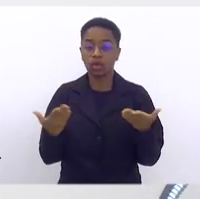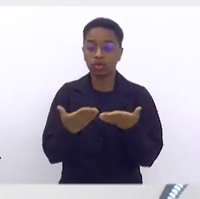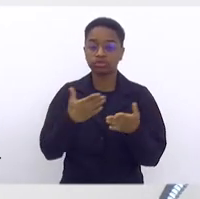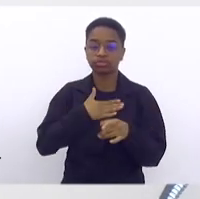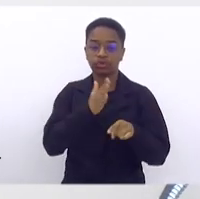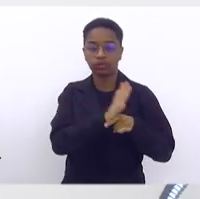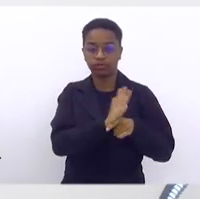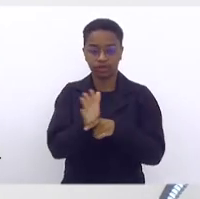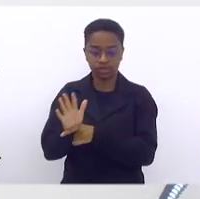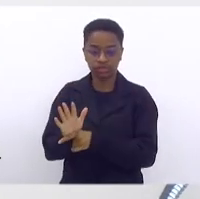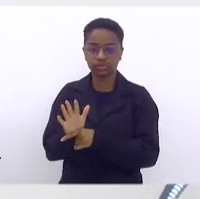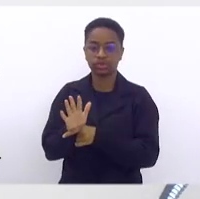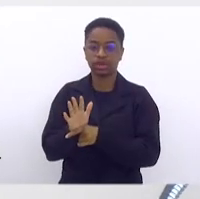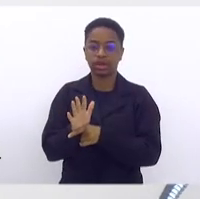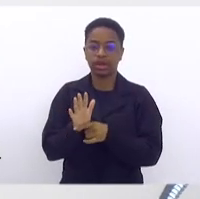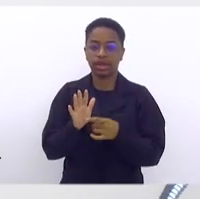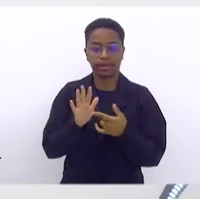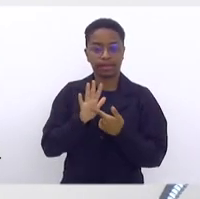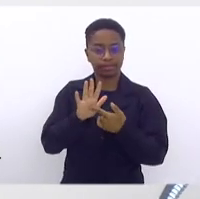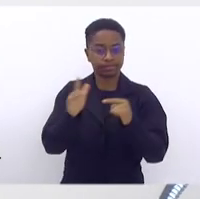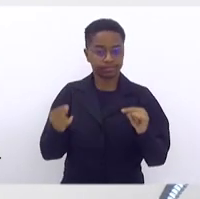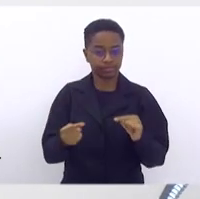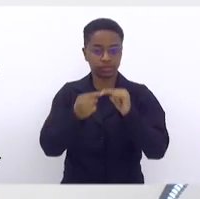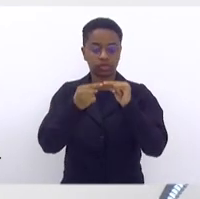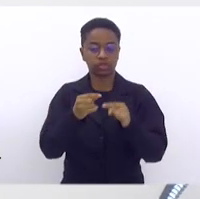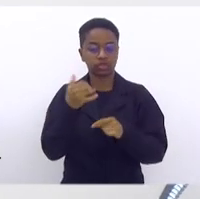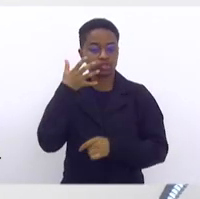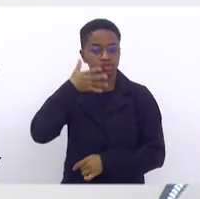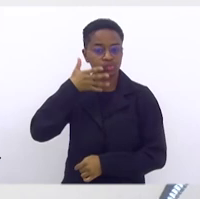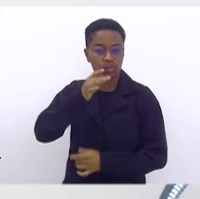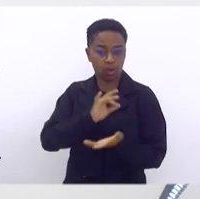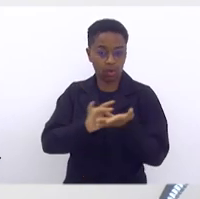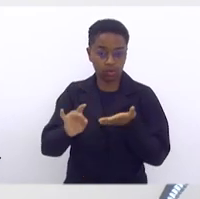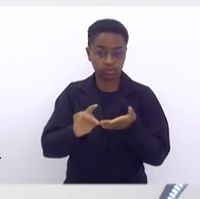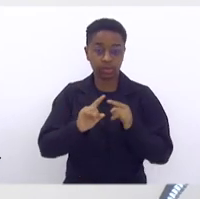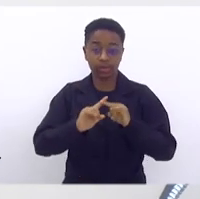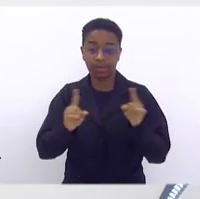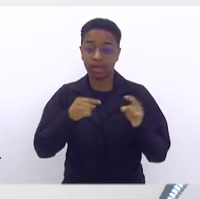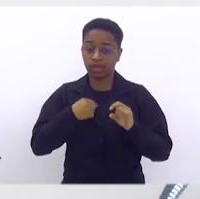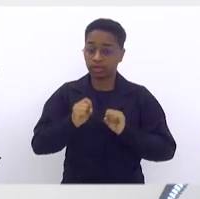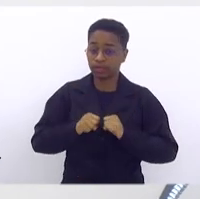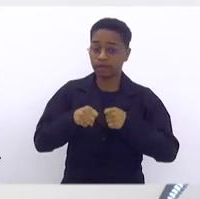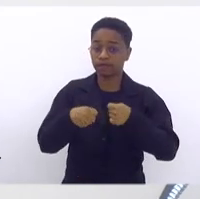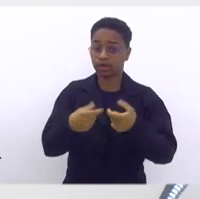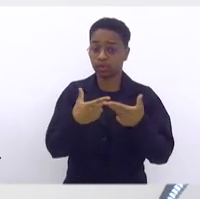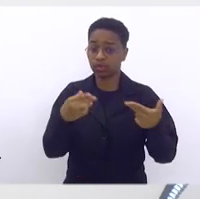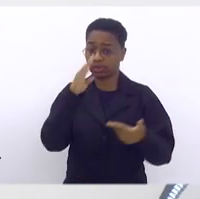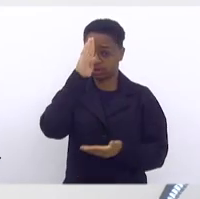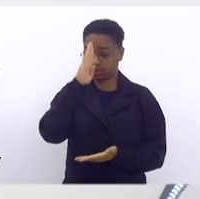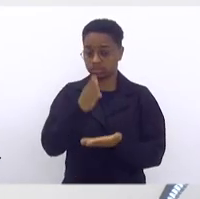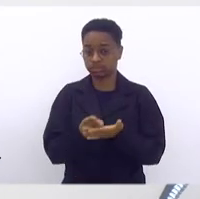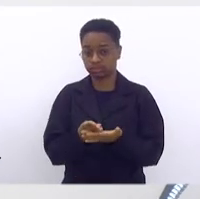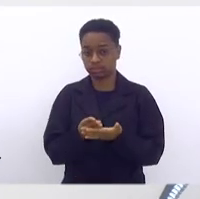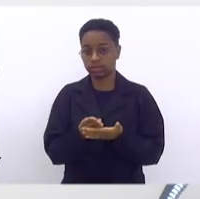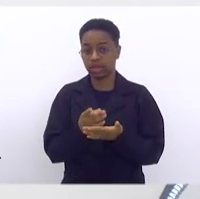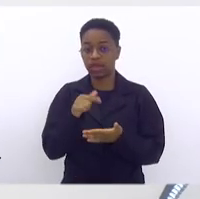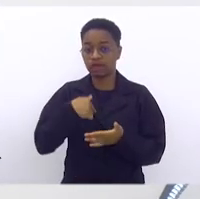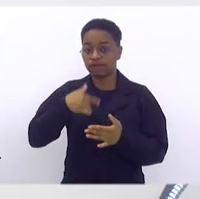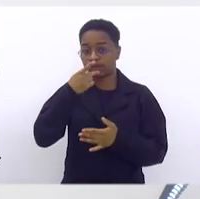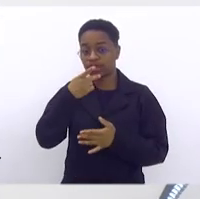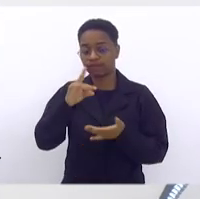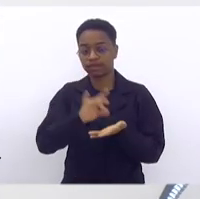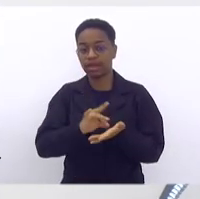a verdade ou defendo o que eu digo, sem citar nomes de ninguém. Então, isso muito me preocupa quando estudo fala, ah, discurso de